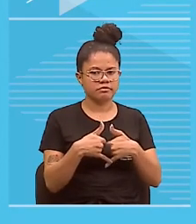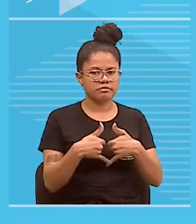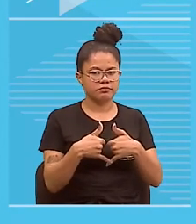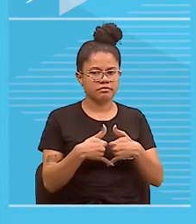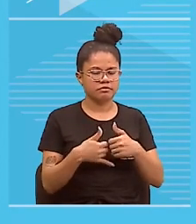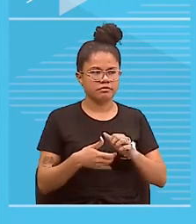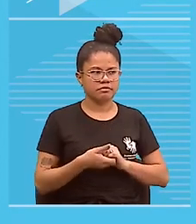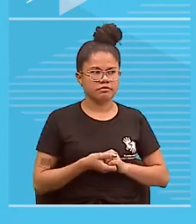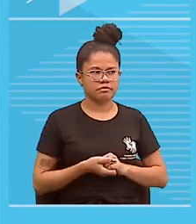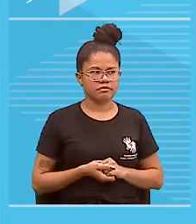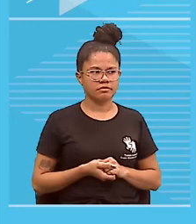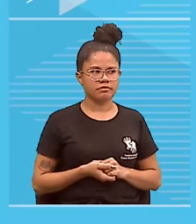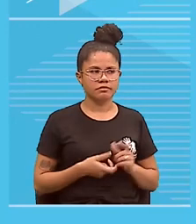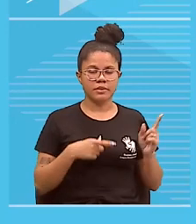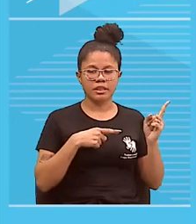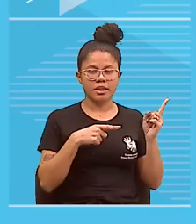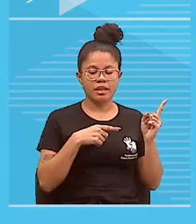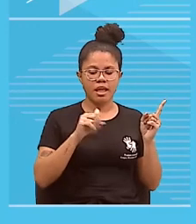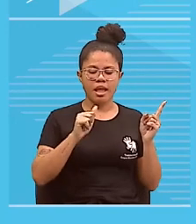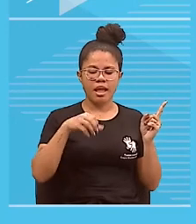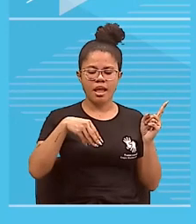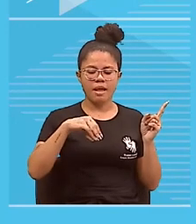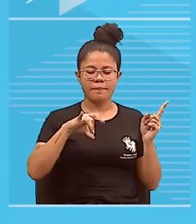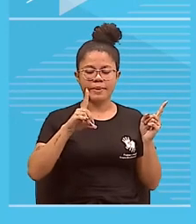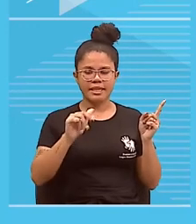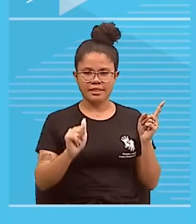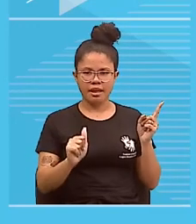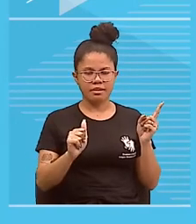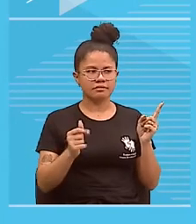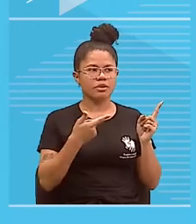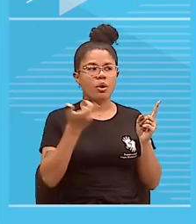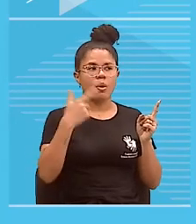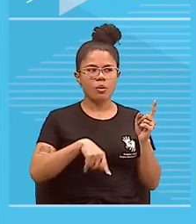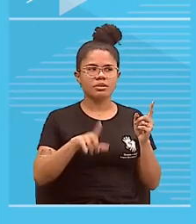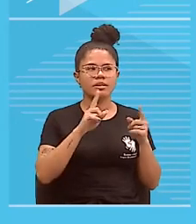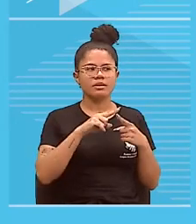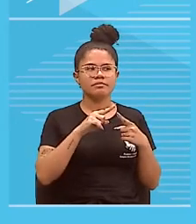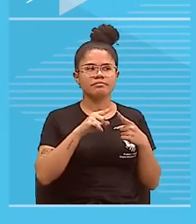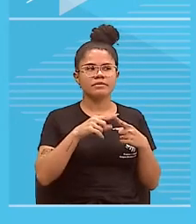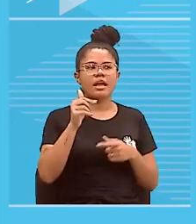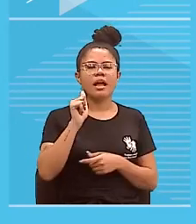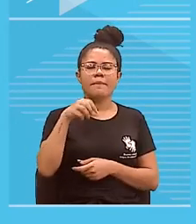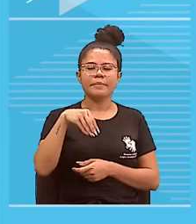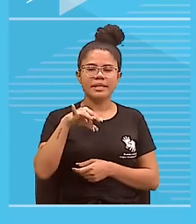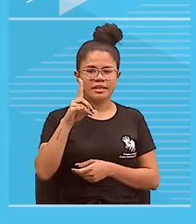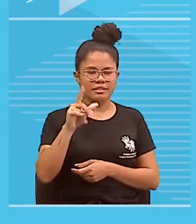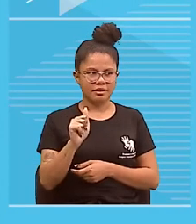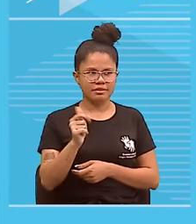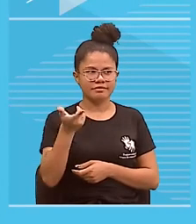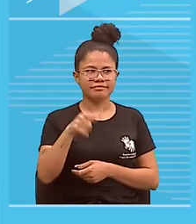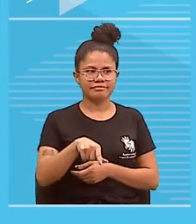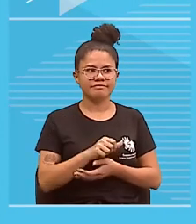E olha que é amido e qual que é amido Oi amiga aqui